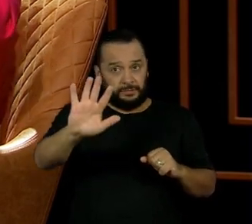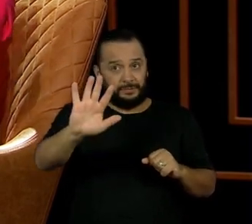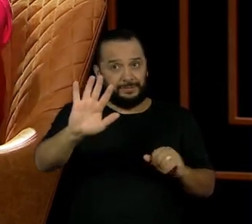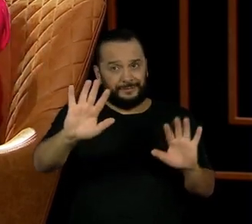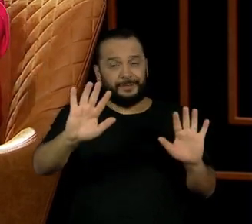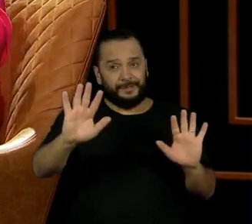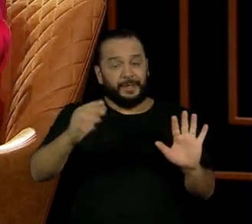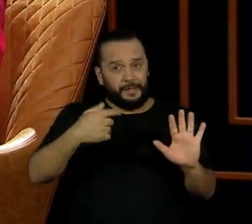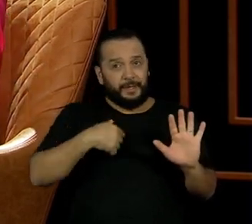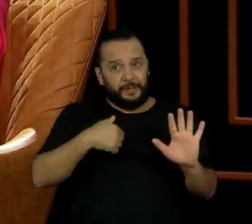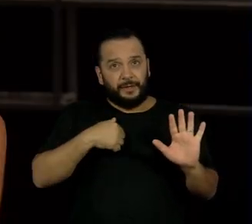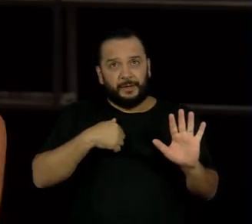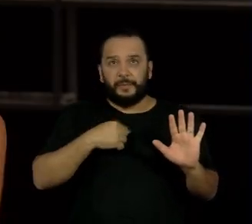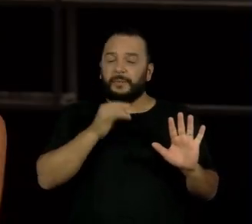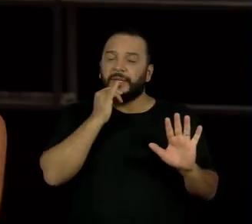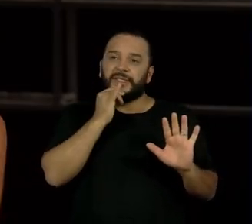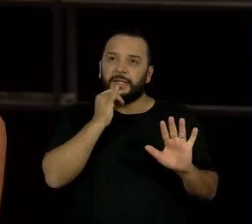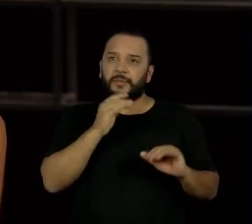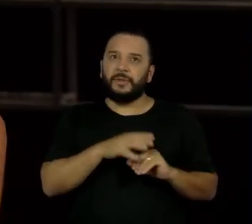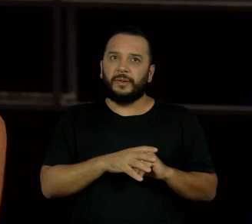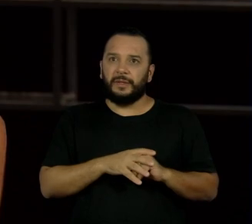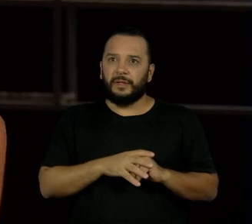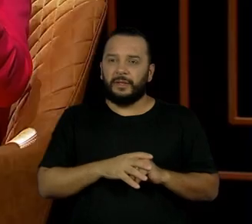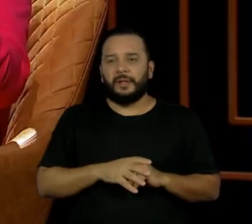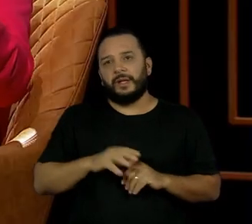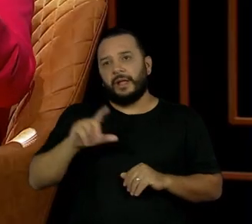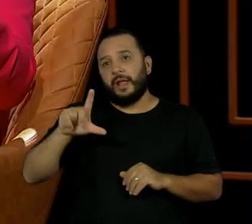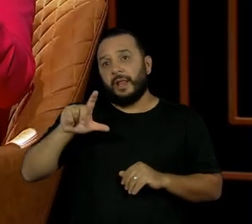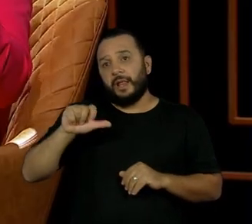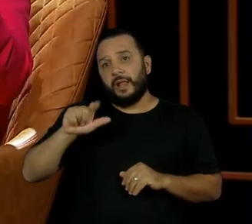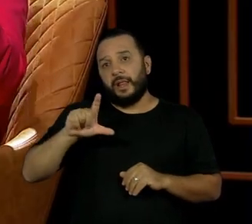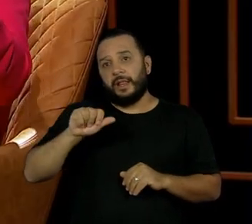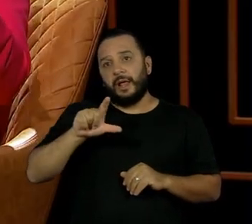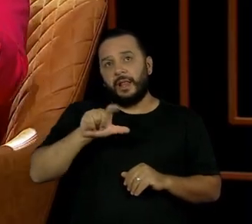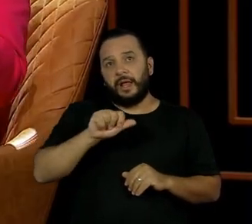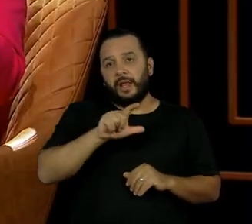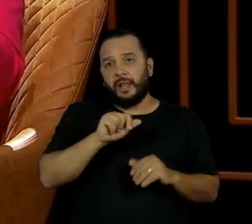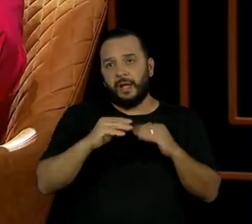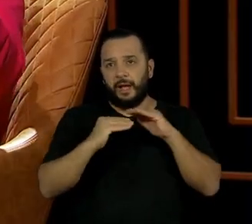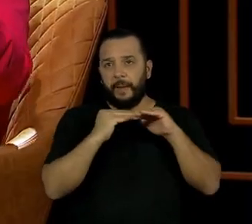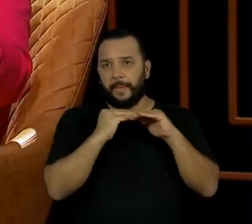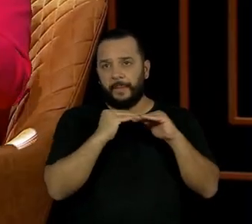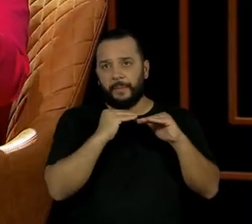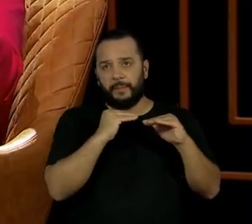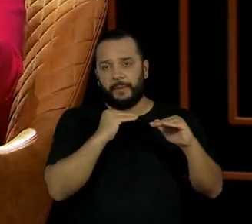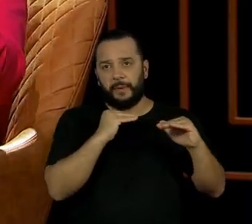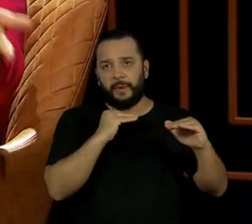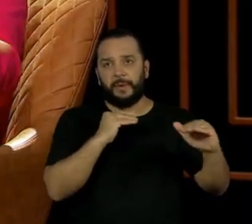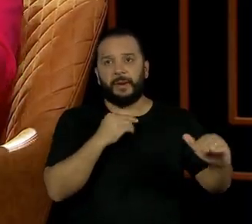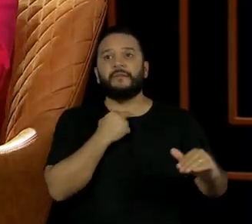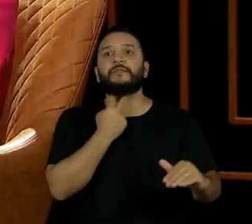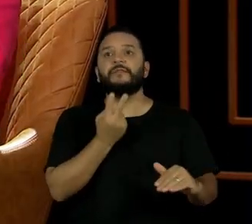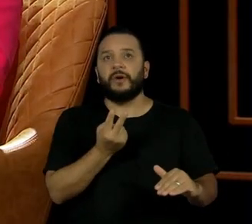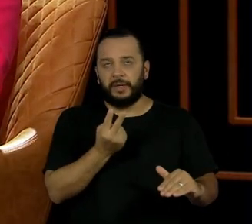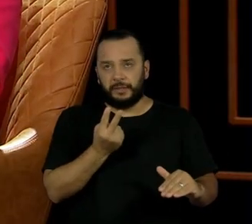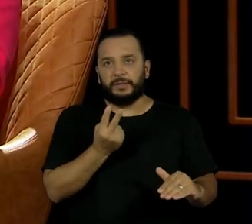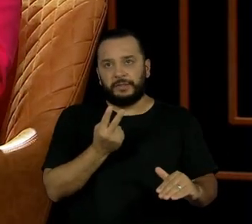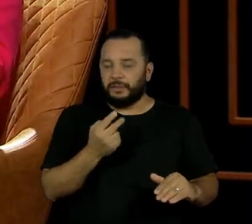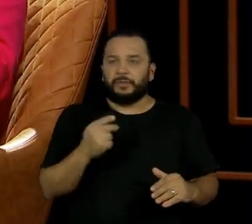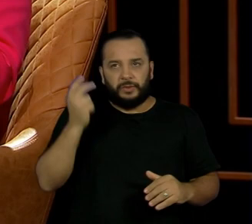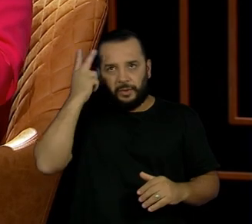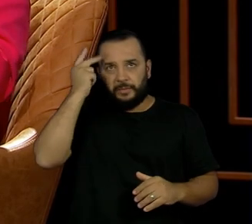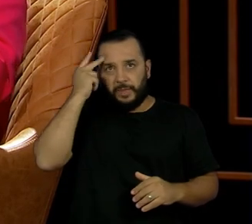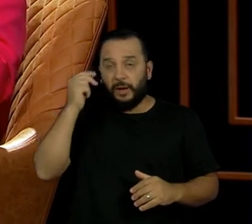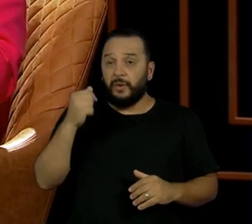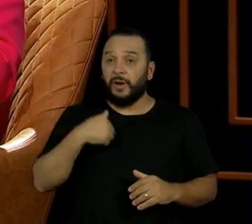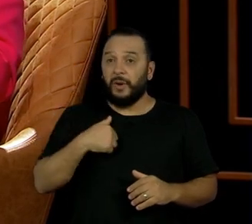Mas é por exemplo né lá lá lá lá lá lá lá lá lá lá é voz de peito